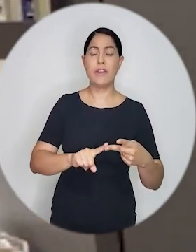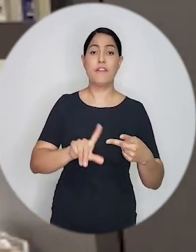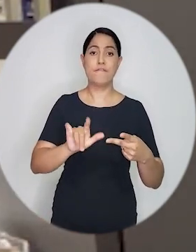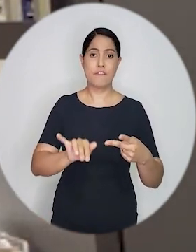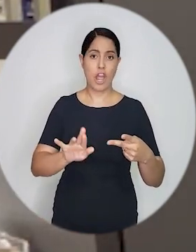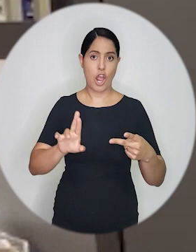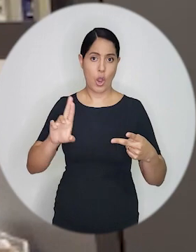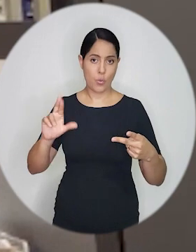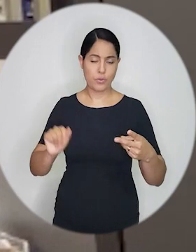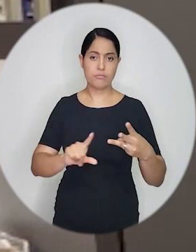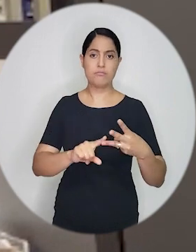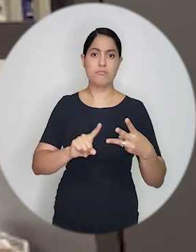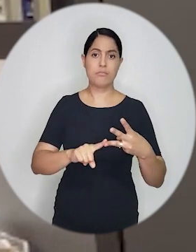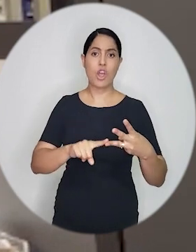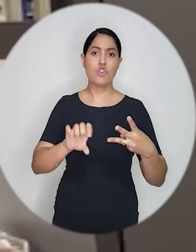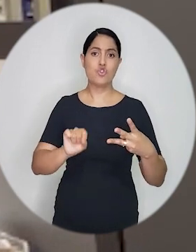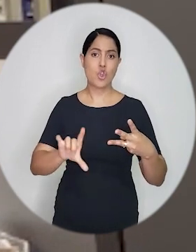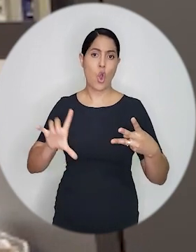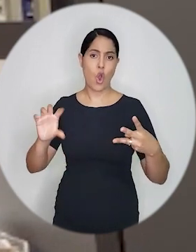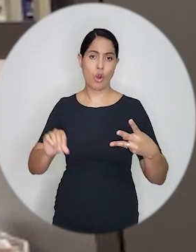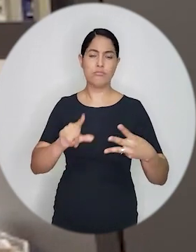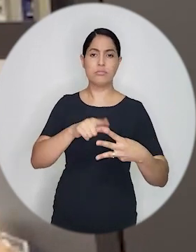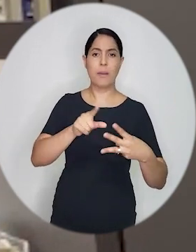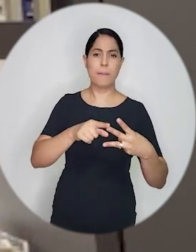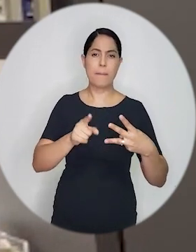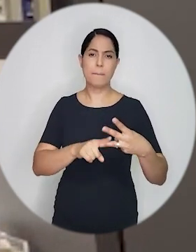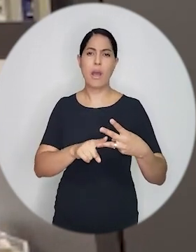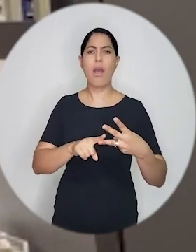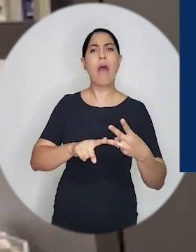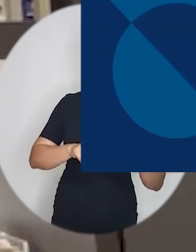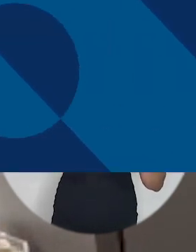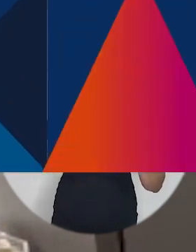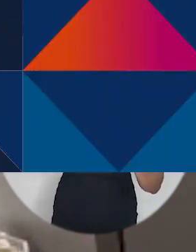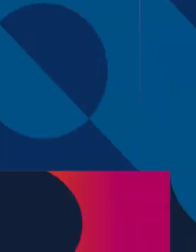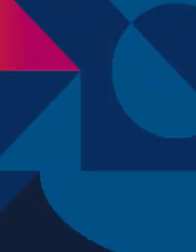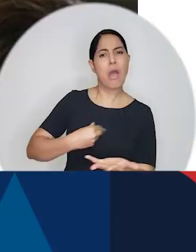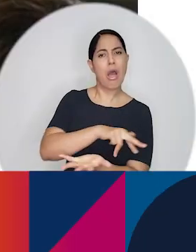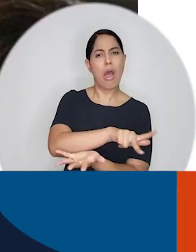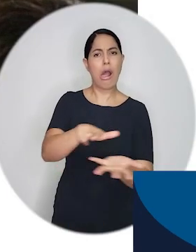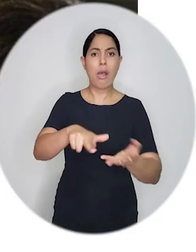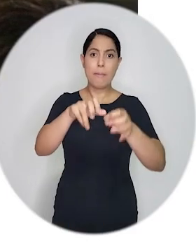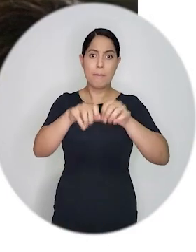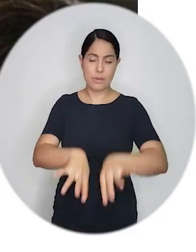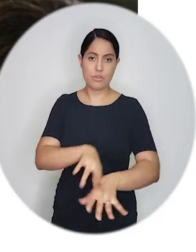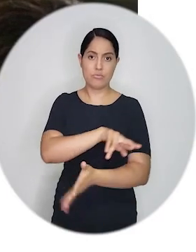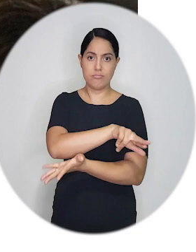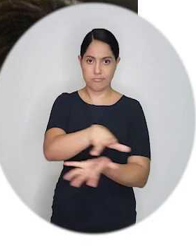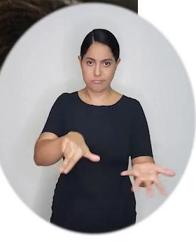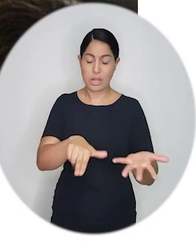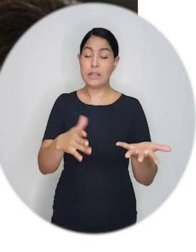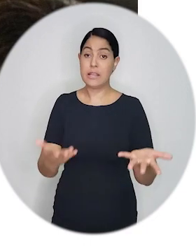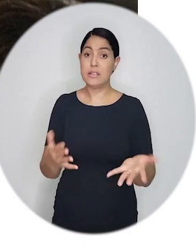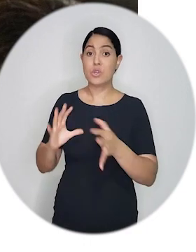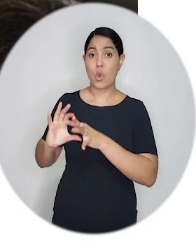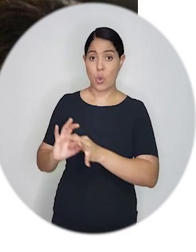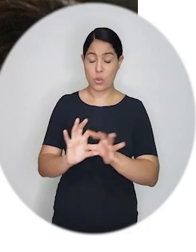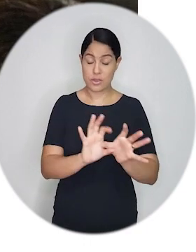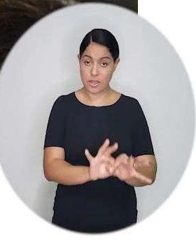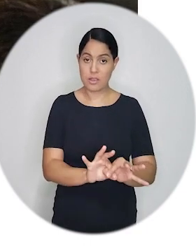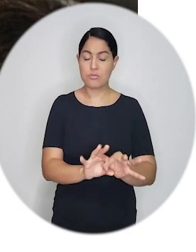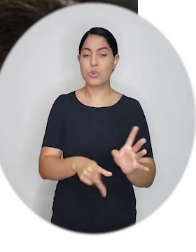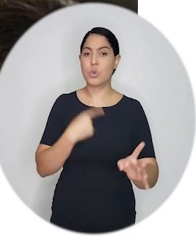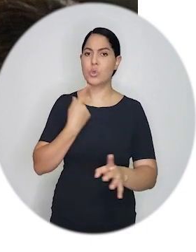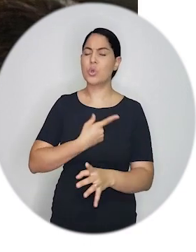à fauna, ao solo, inclusive à sociedade. E aí, naquele momento, nós